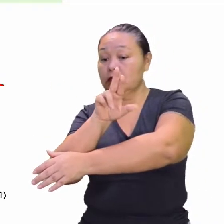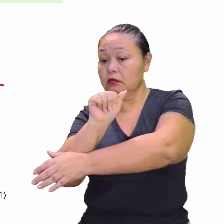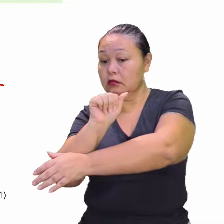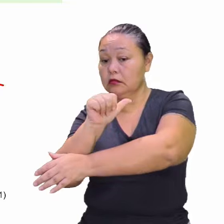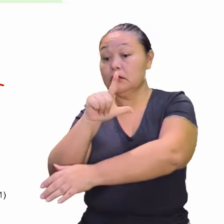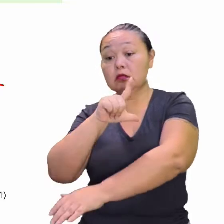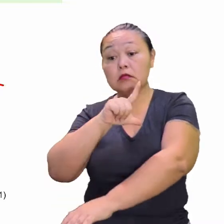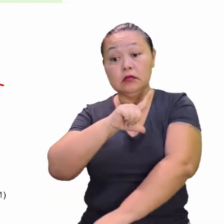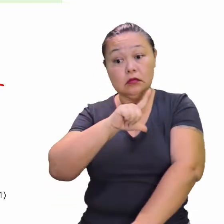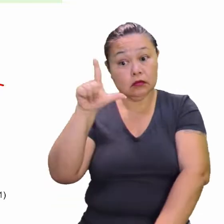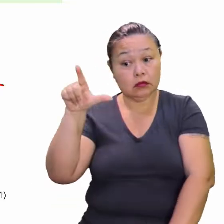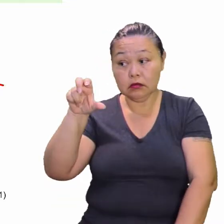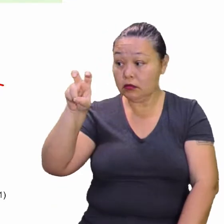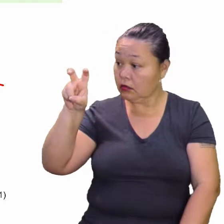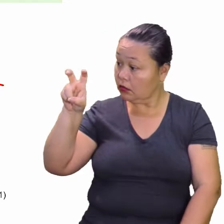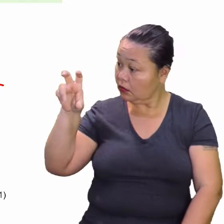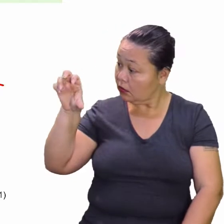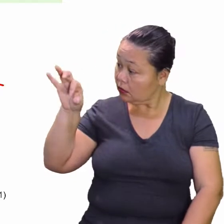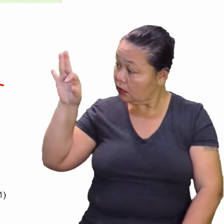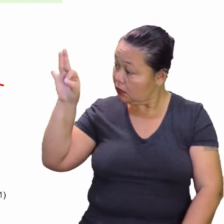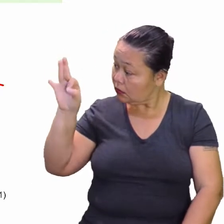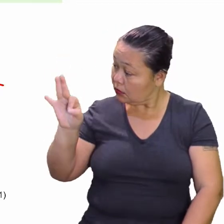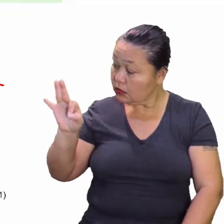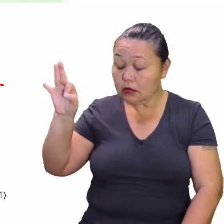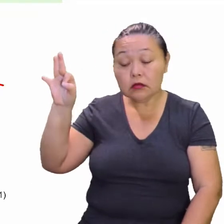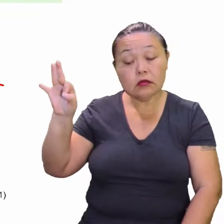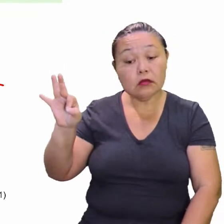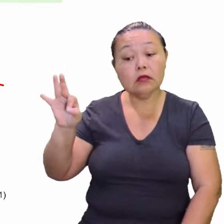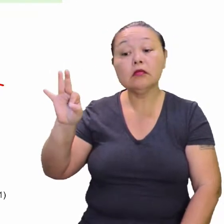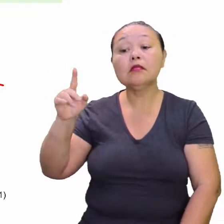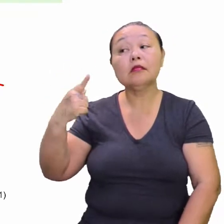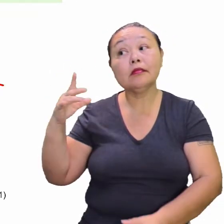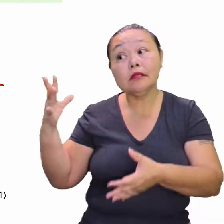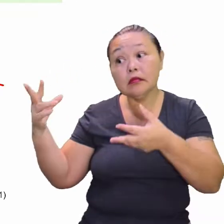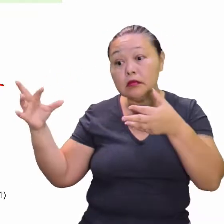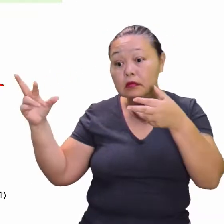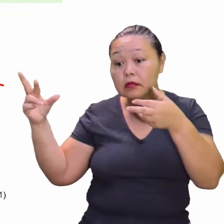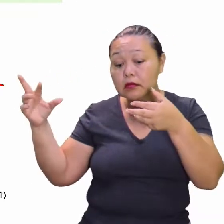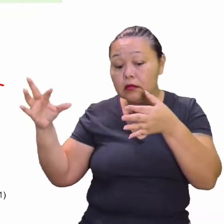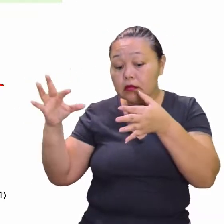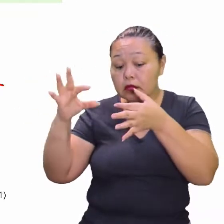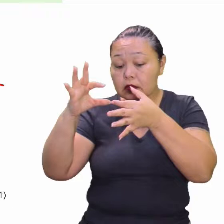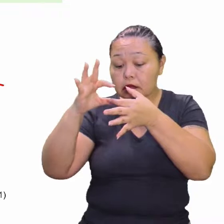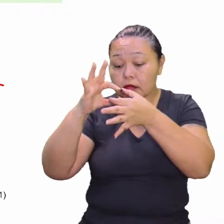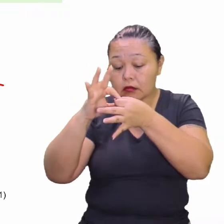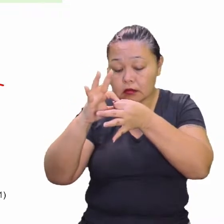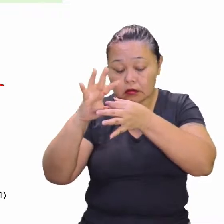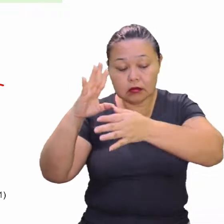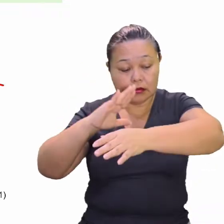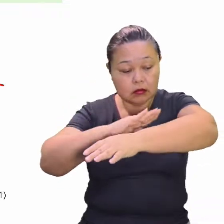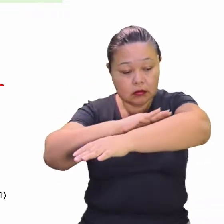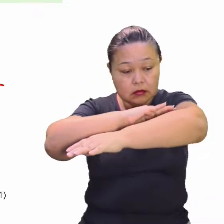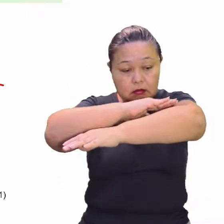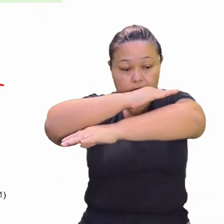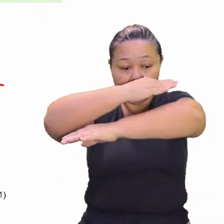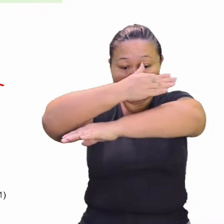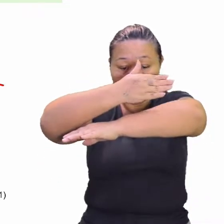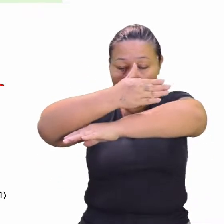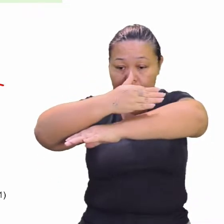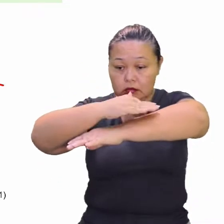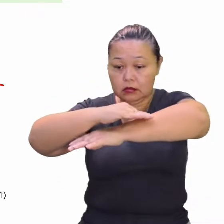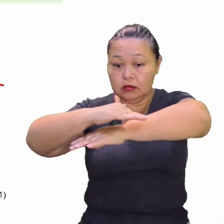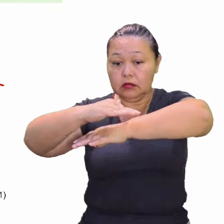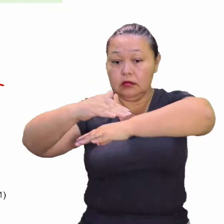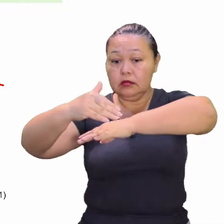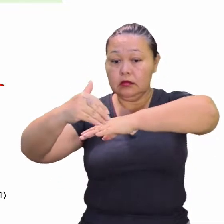59%. E está muito ligado à questão da nossa formação de relevo, né? Isso. A gente não tem um relevo acidentado, então